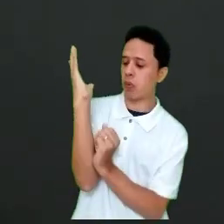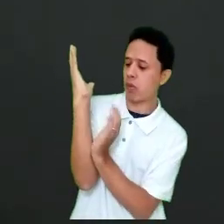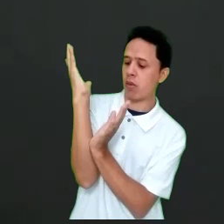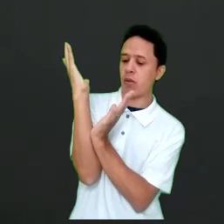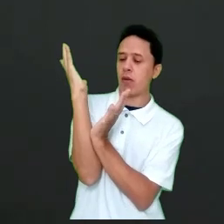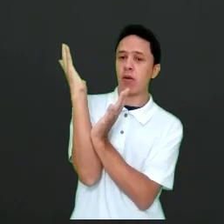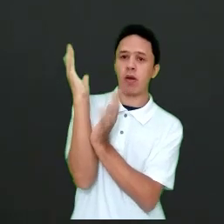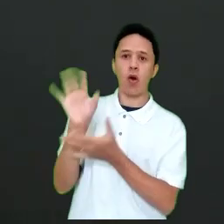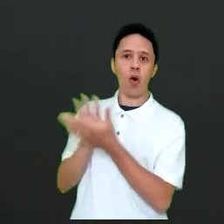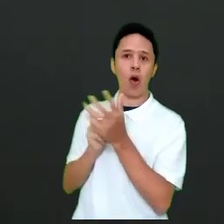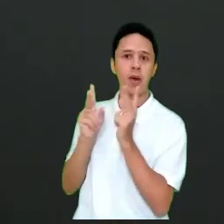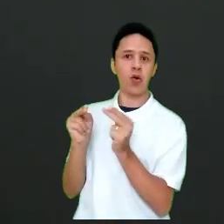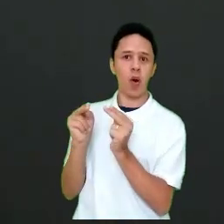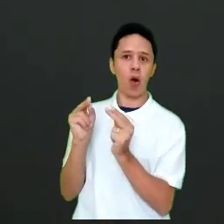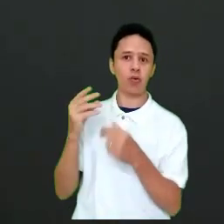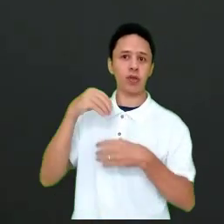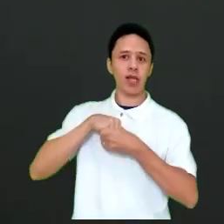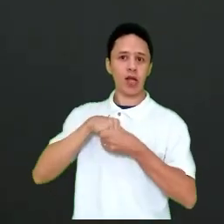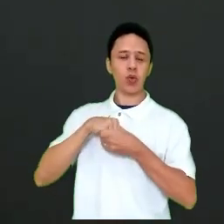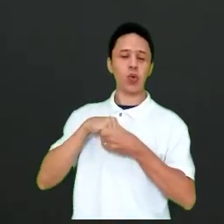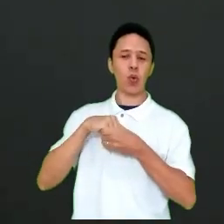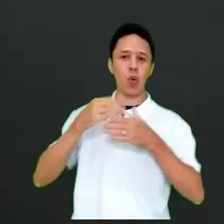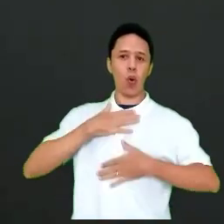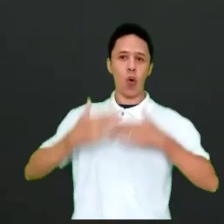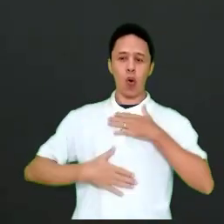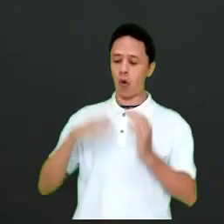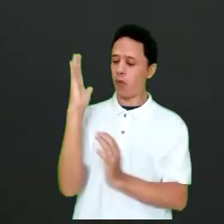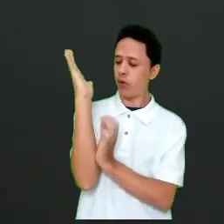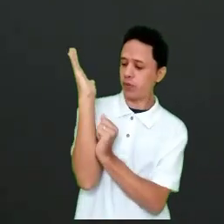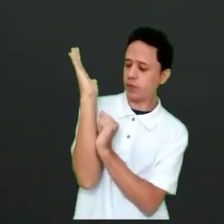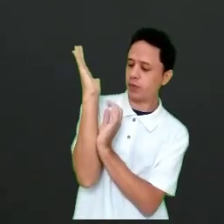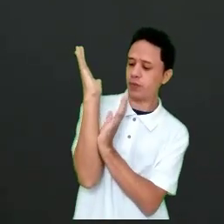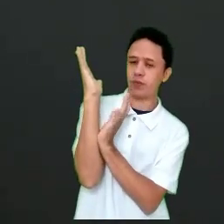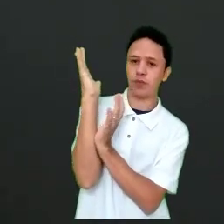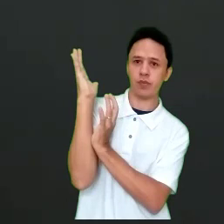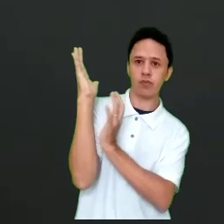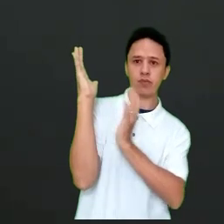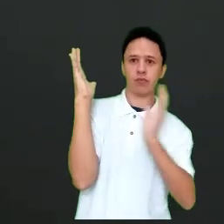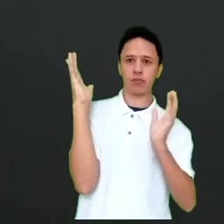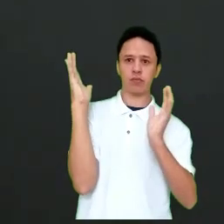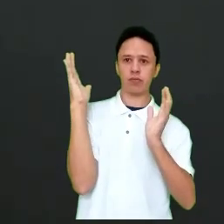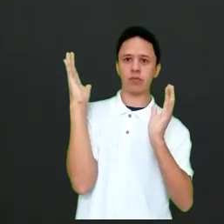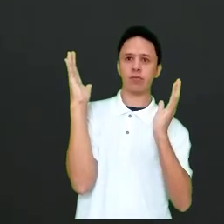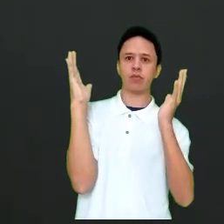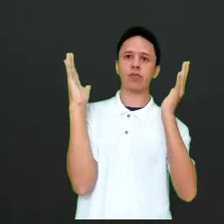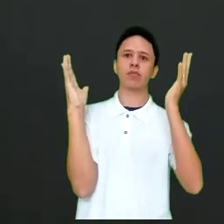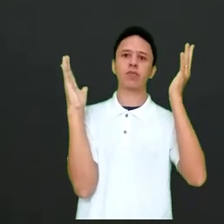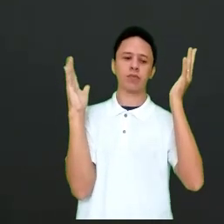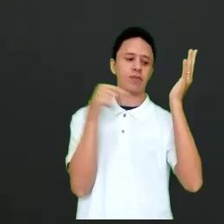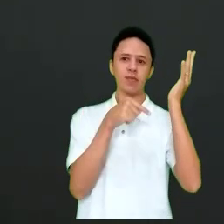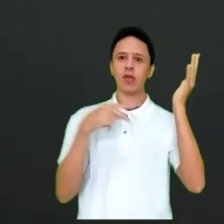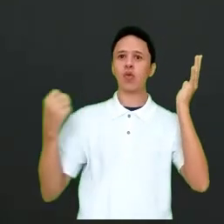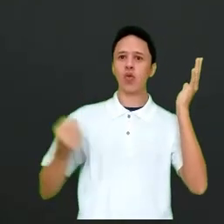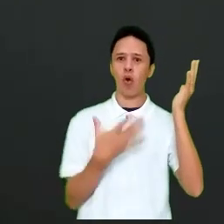uma cópia dele presa ao seu próprio corpo. Esse broto, então, se desprende desse indivíduo,